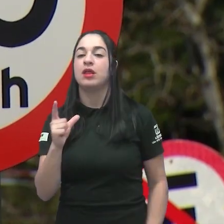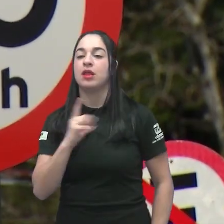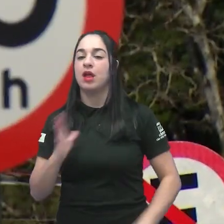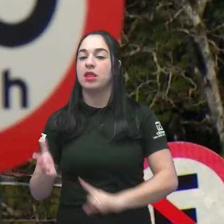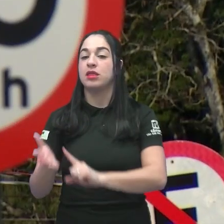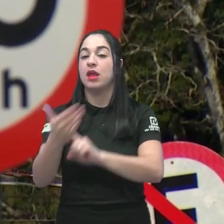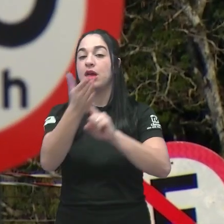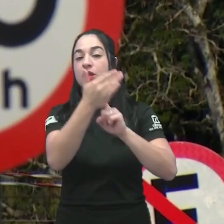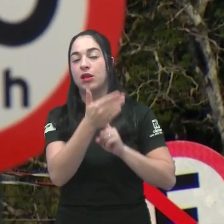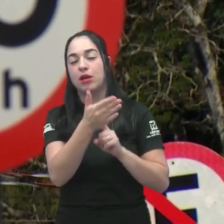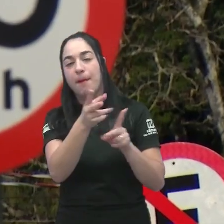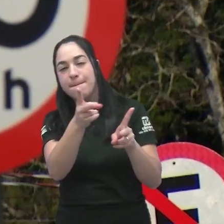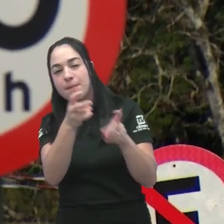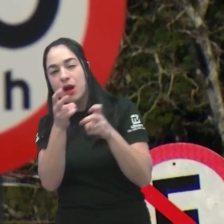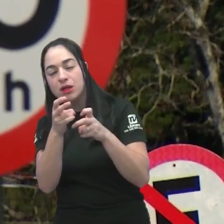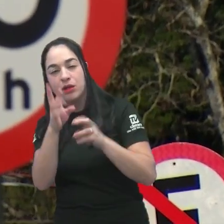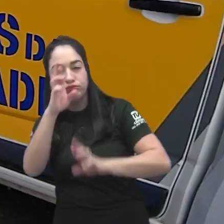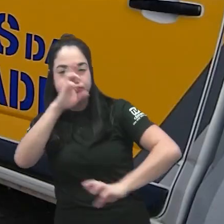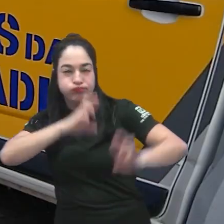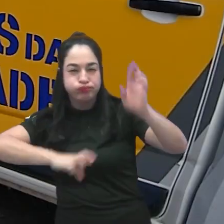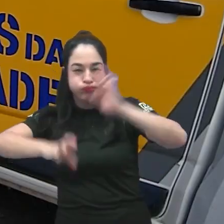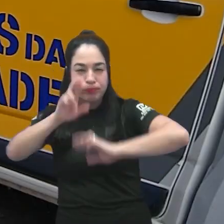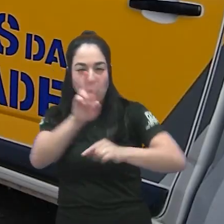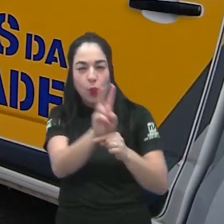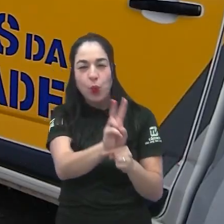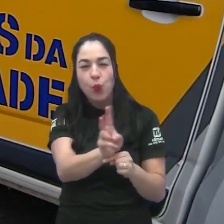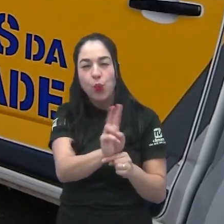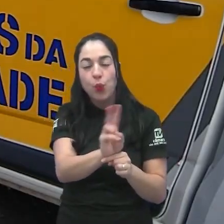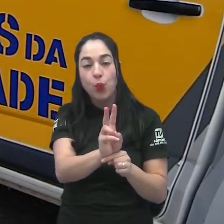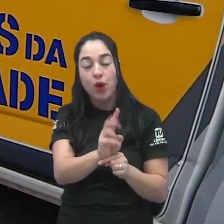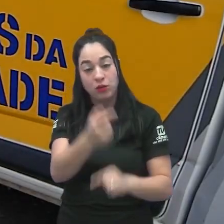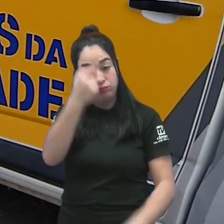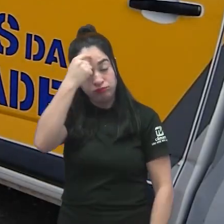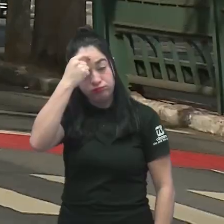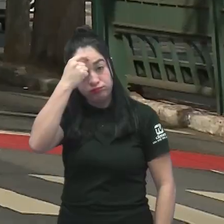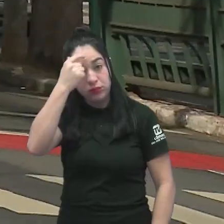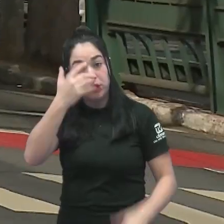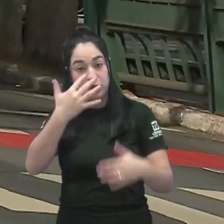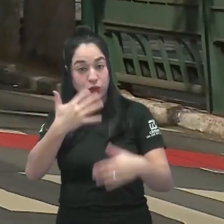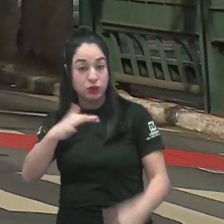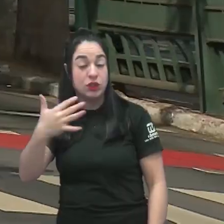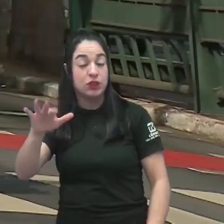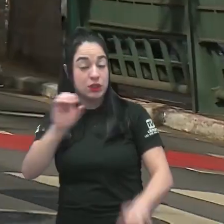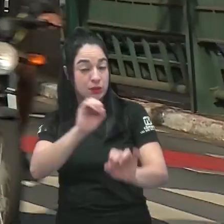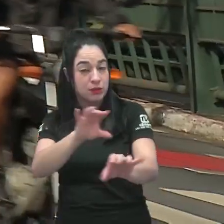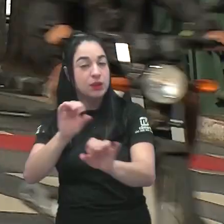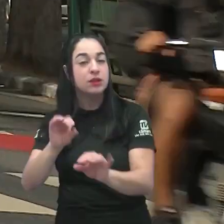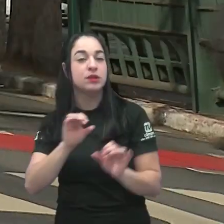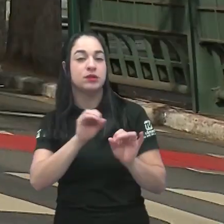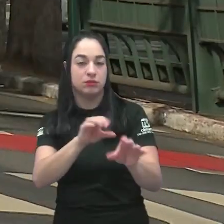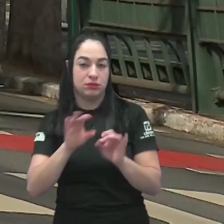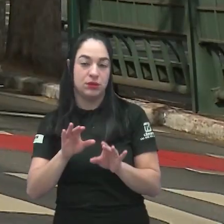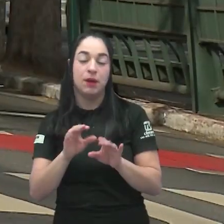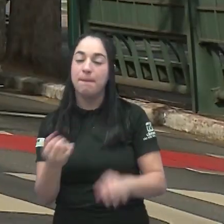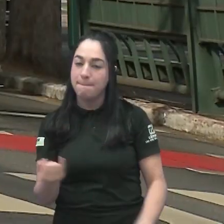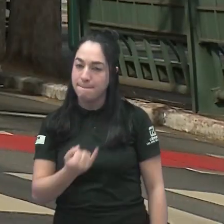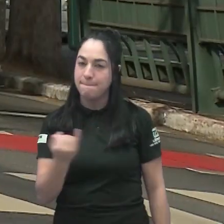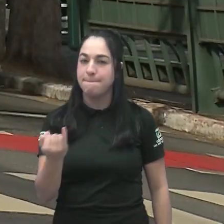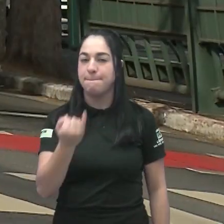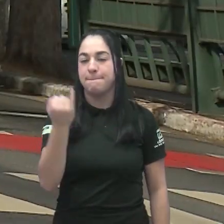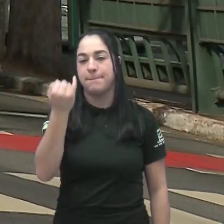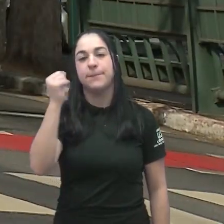para identificar os principais problemas, somados à fiscalização, as campanhas educativas e a conscientização